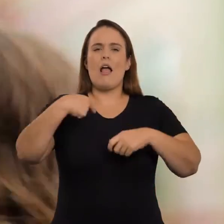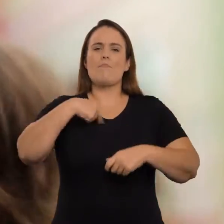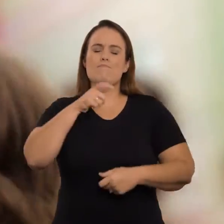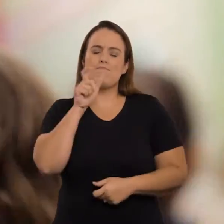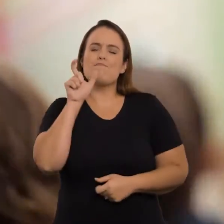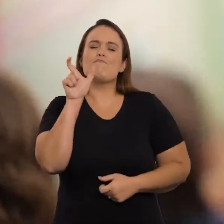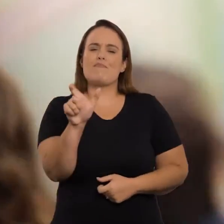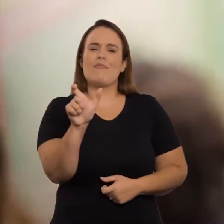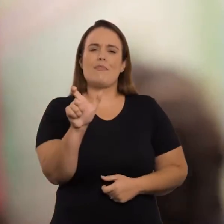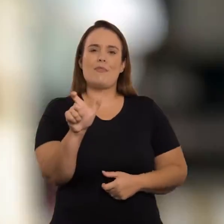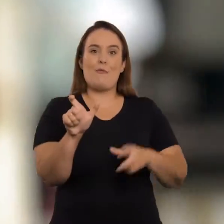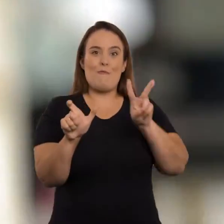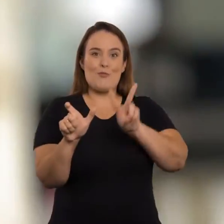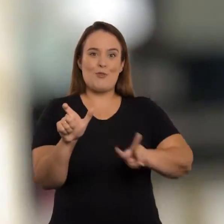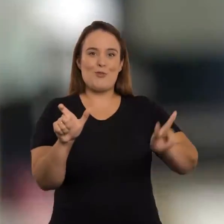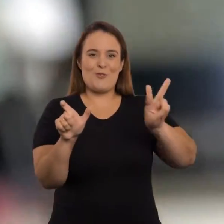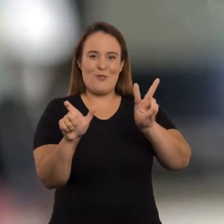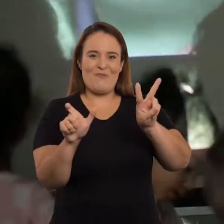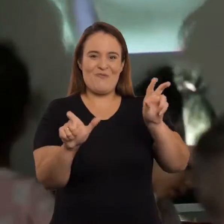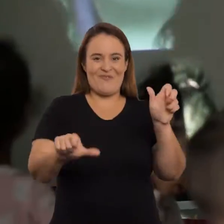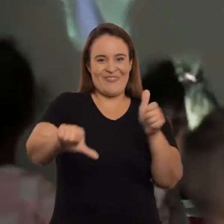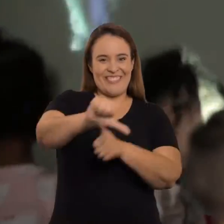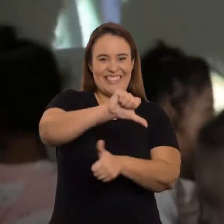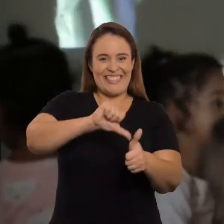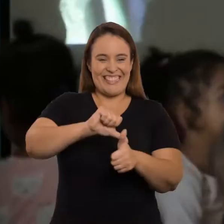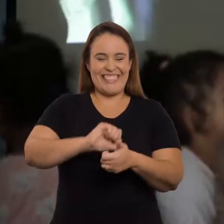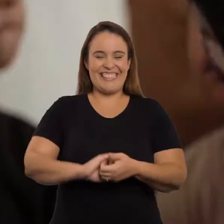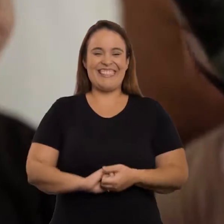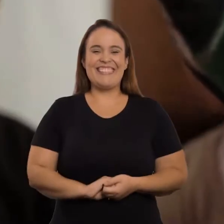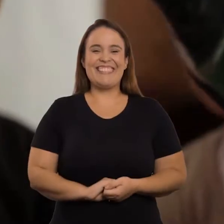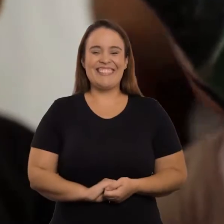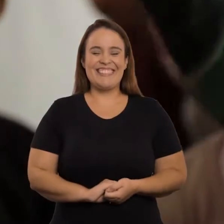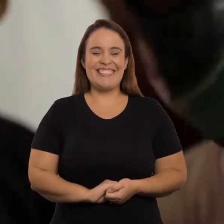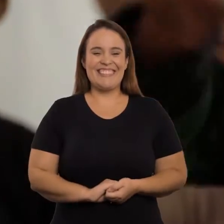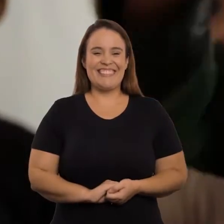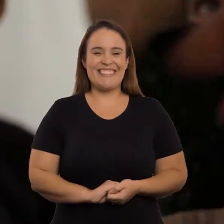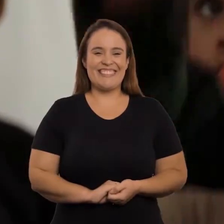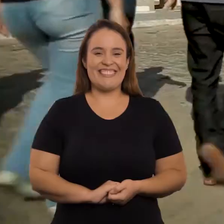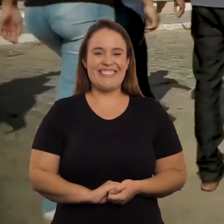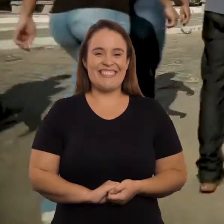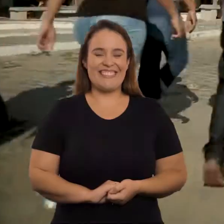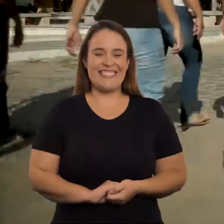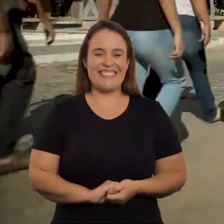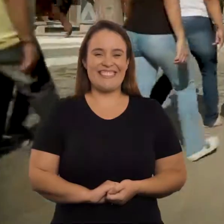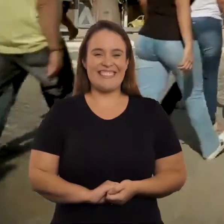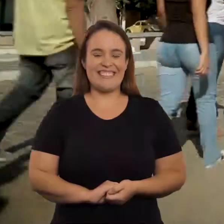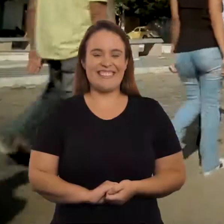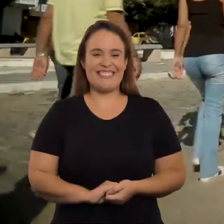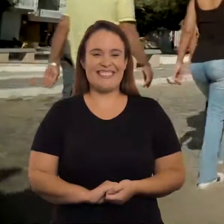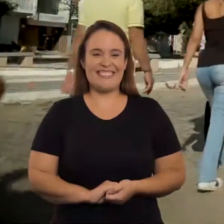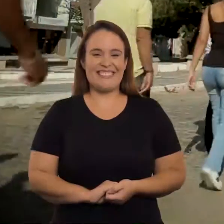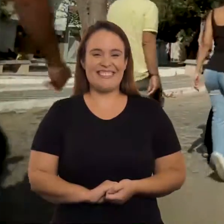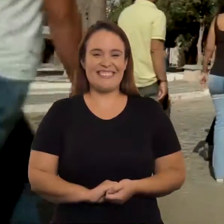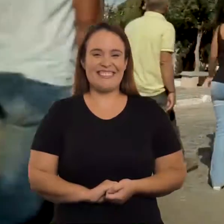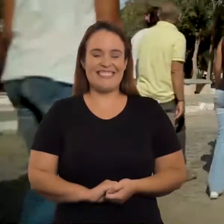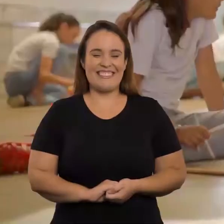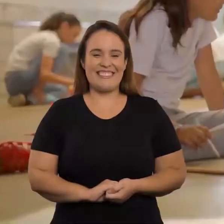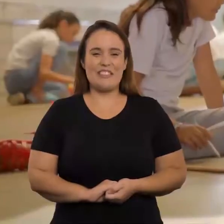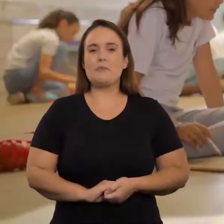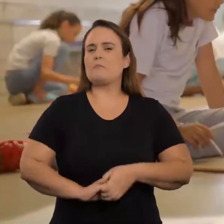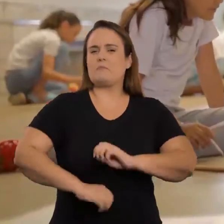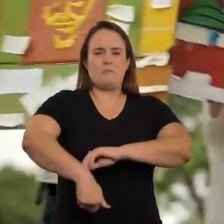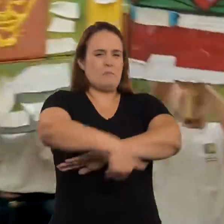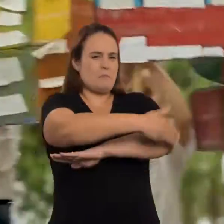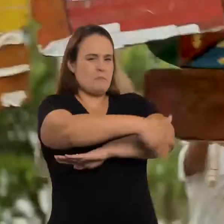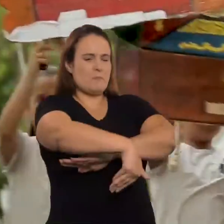visuais. Crianças tiram fotos usando o smartphone. Eufóricos veem suas fotos projetadas na parede. Vai para a rua ou vai